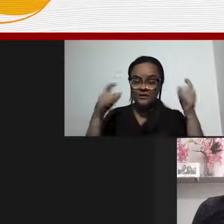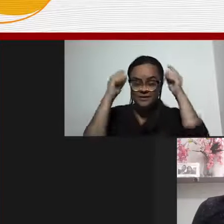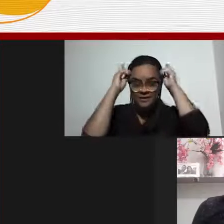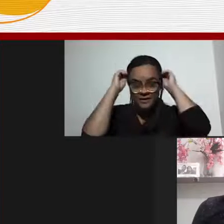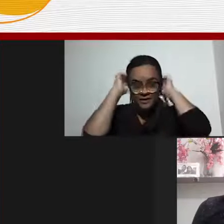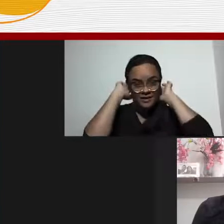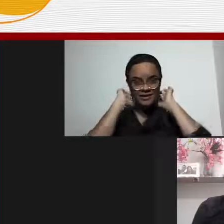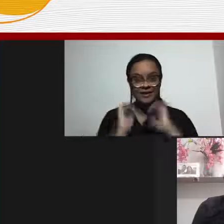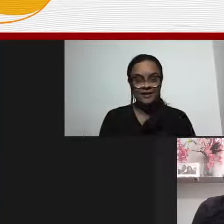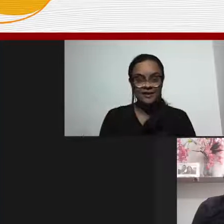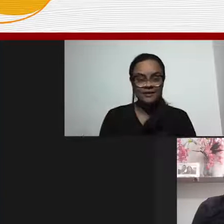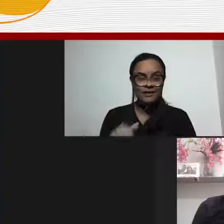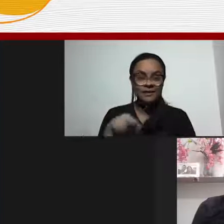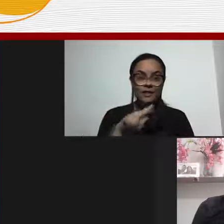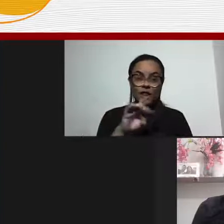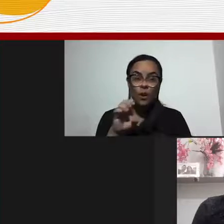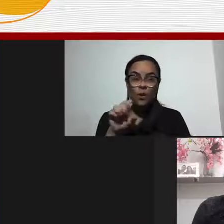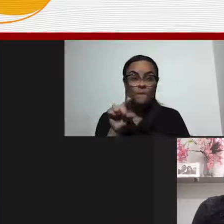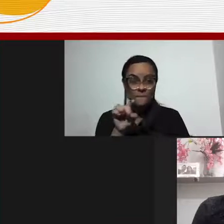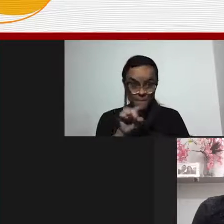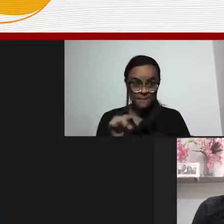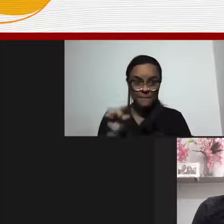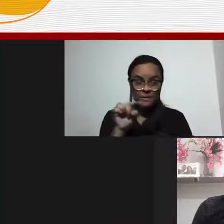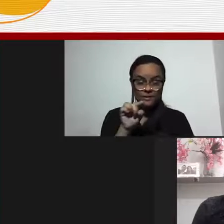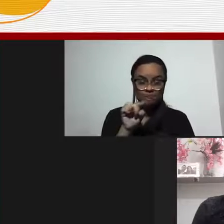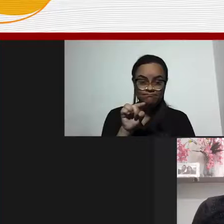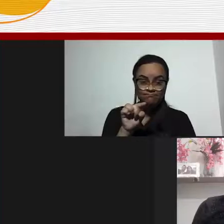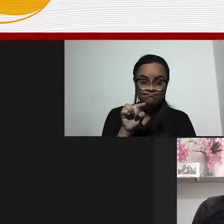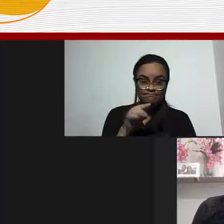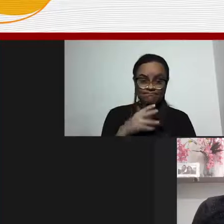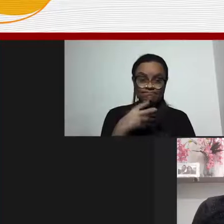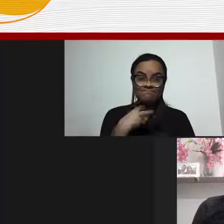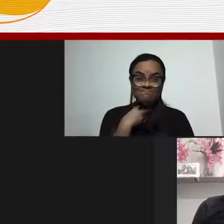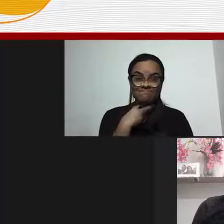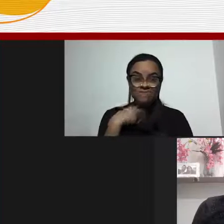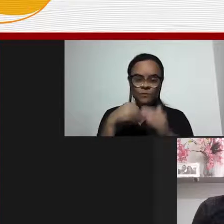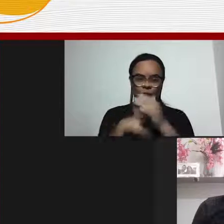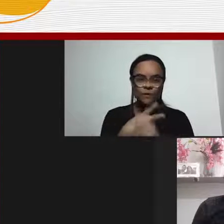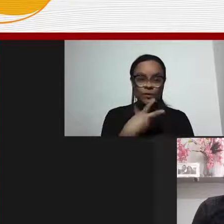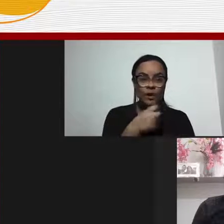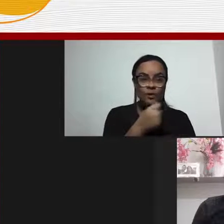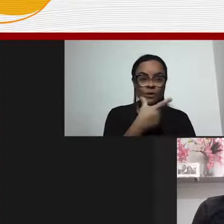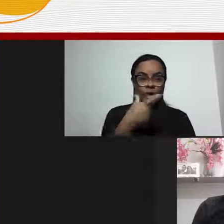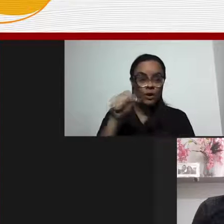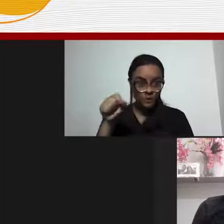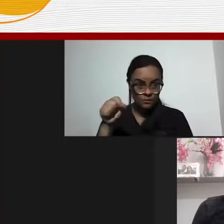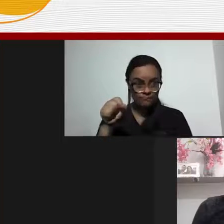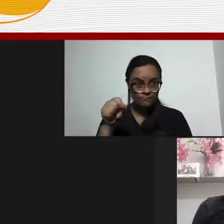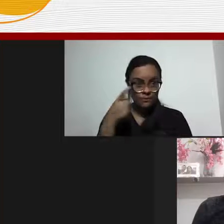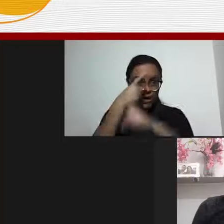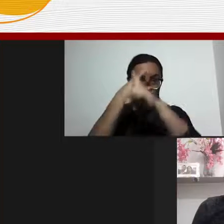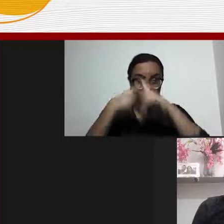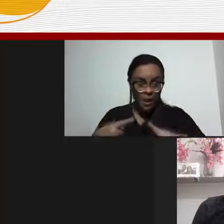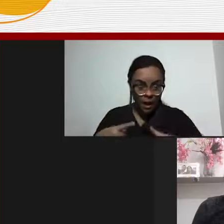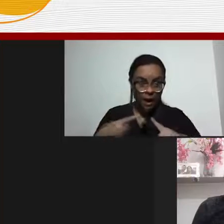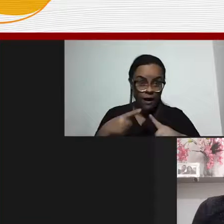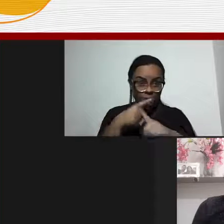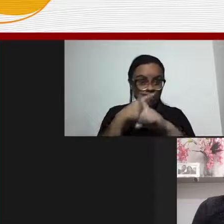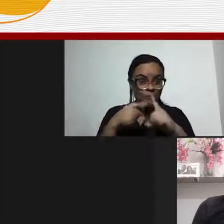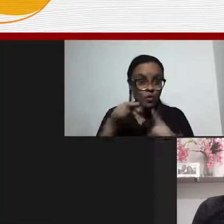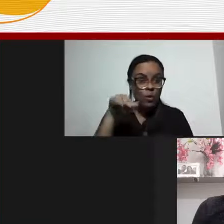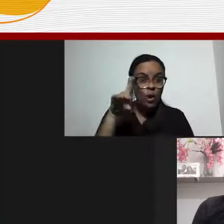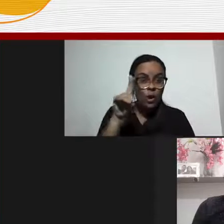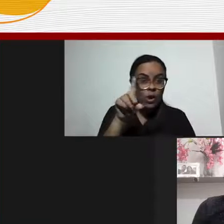parte, André, né? Cara, em 2010, né, campeonato da Holanda, nós